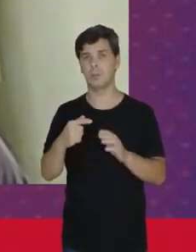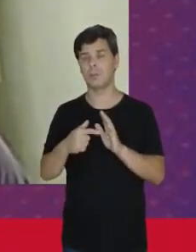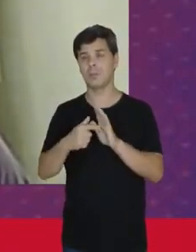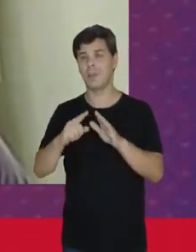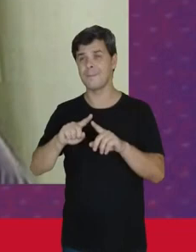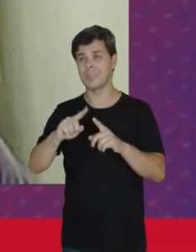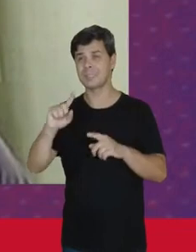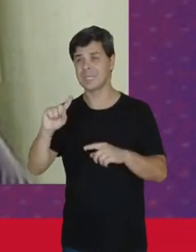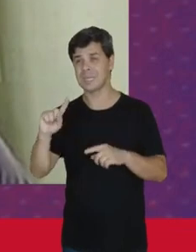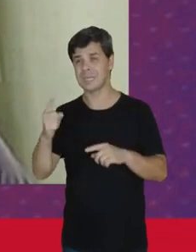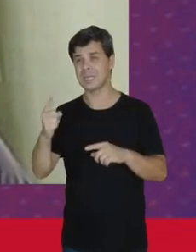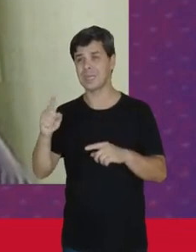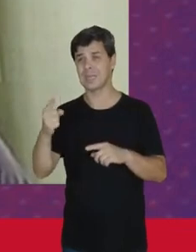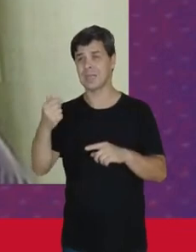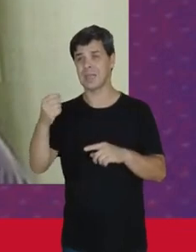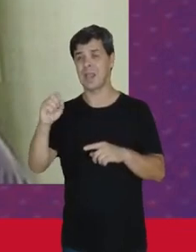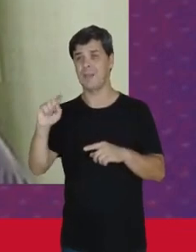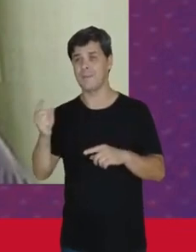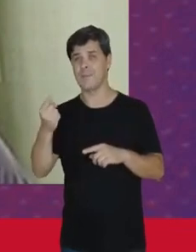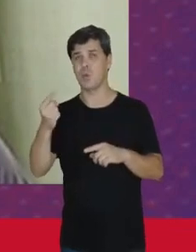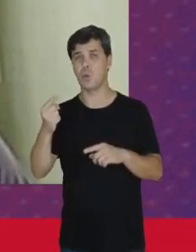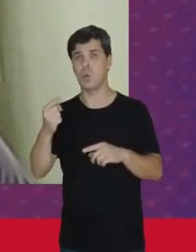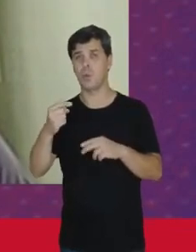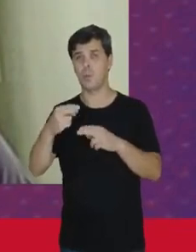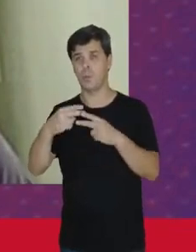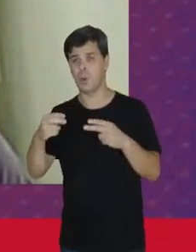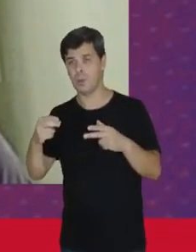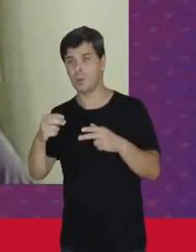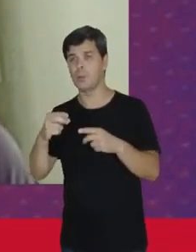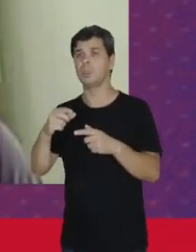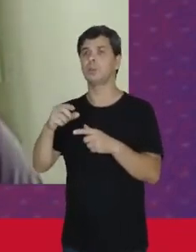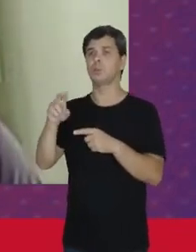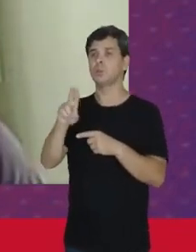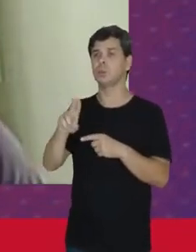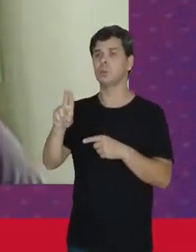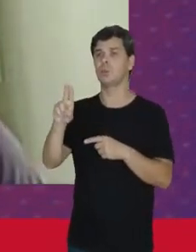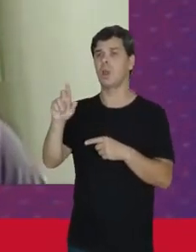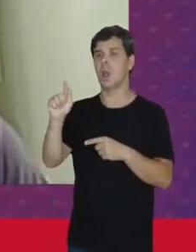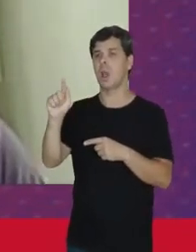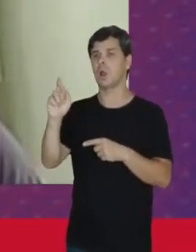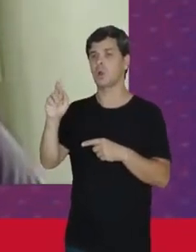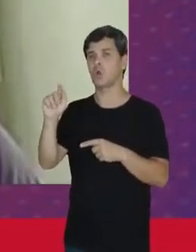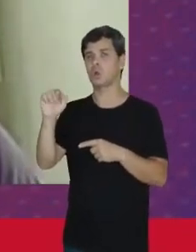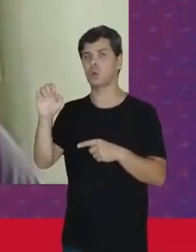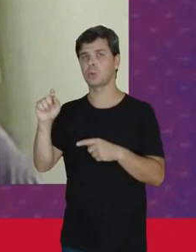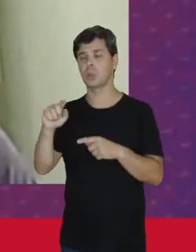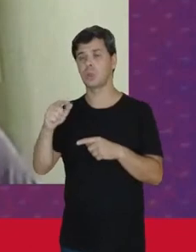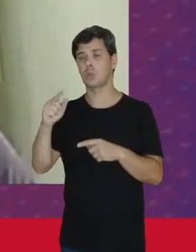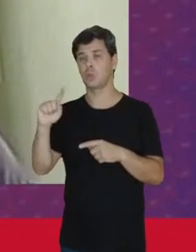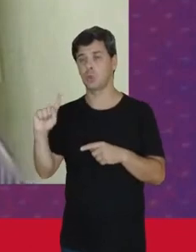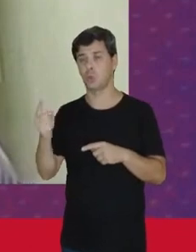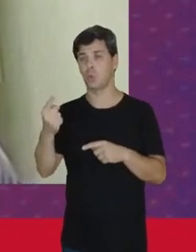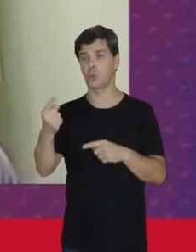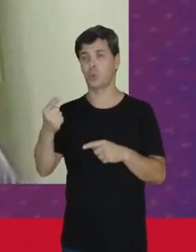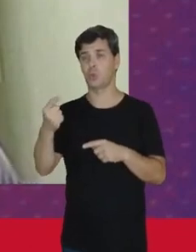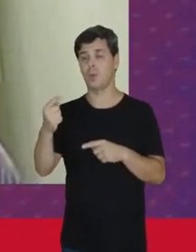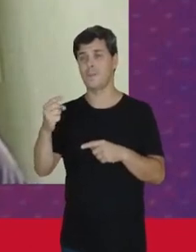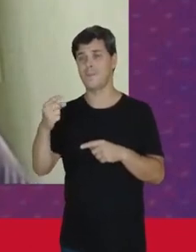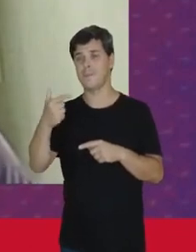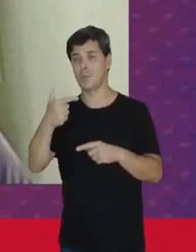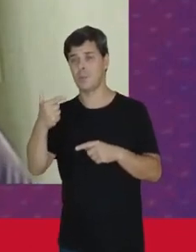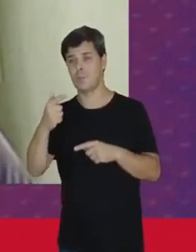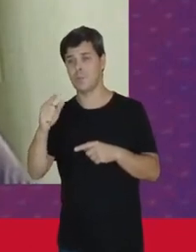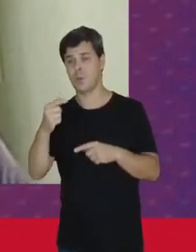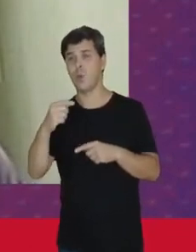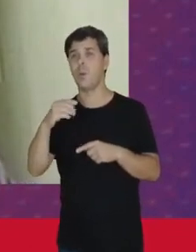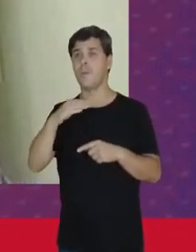notificados mais de 10 mil casos de pessoas intoxicadas por agrotóxicos, né? E dessas, 2.000 mortes, né? Relacionadas